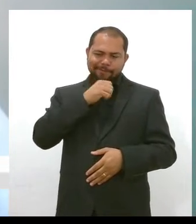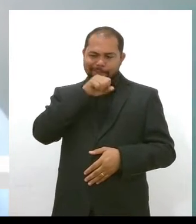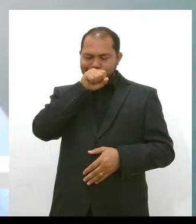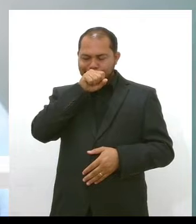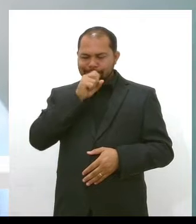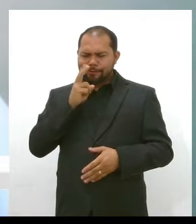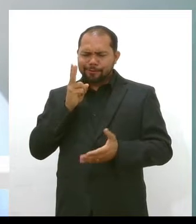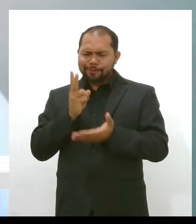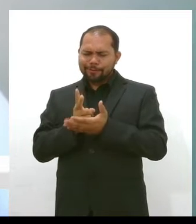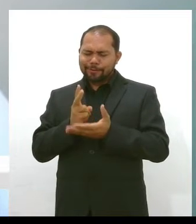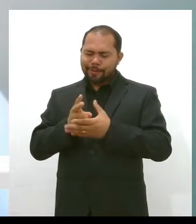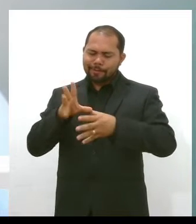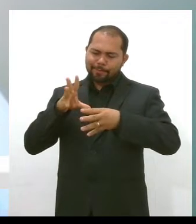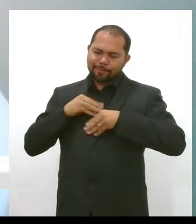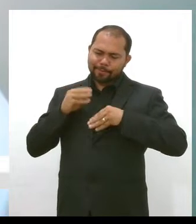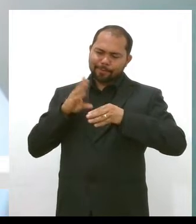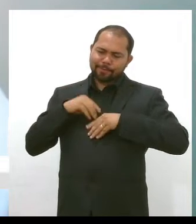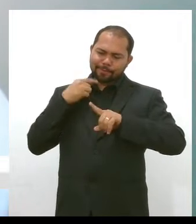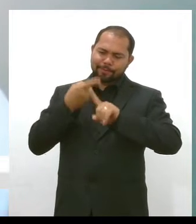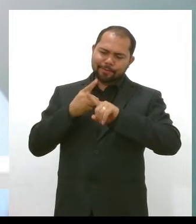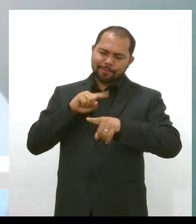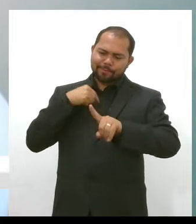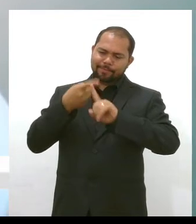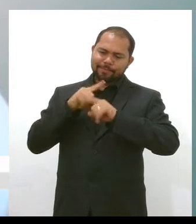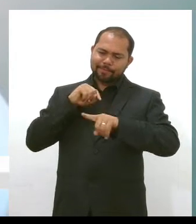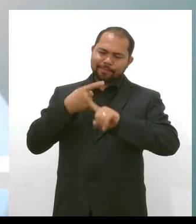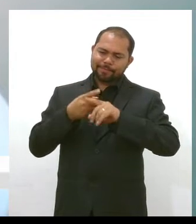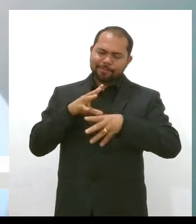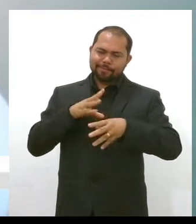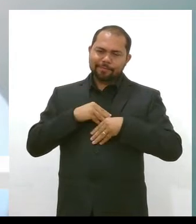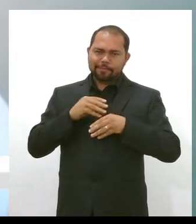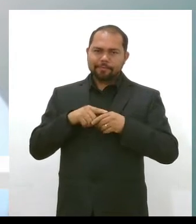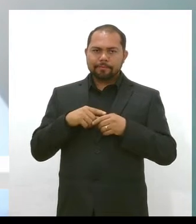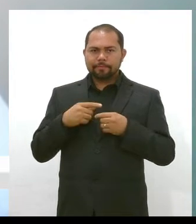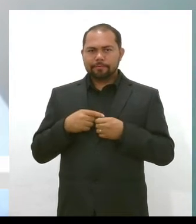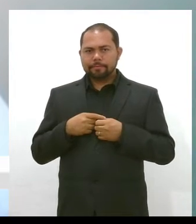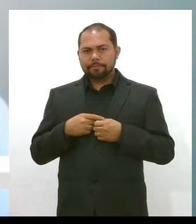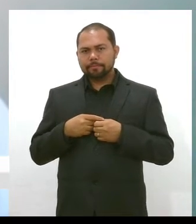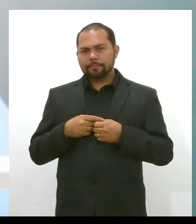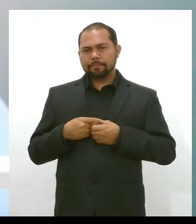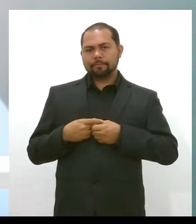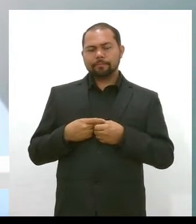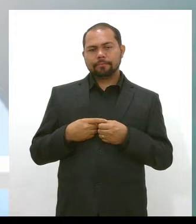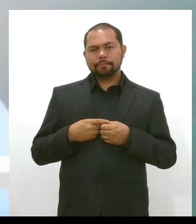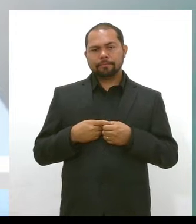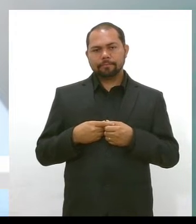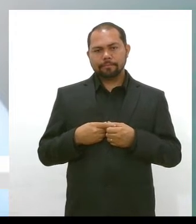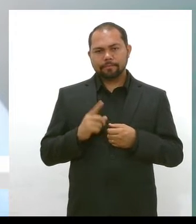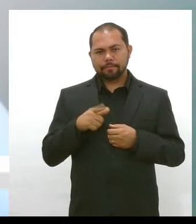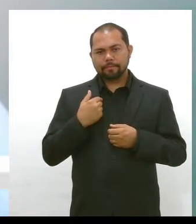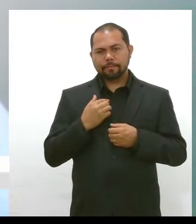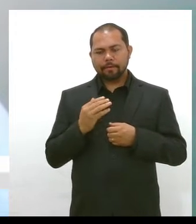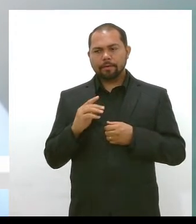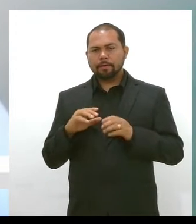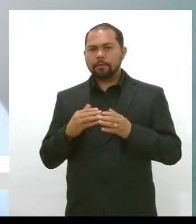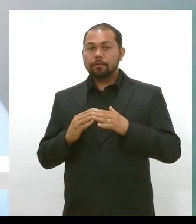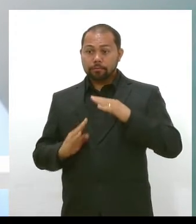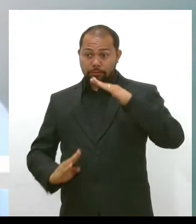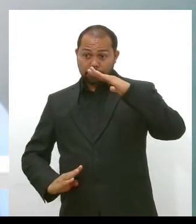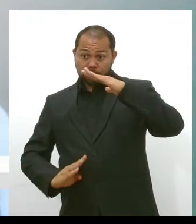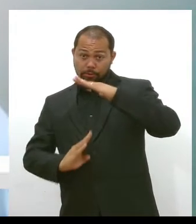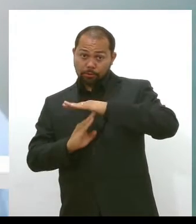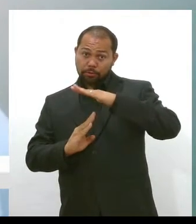as pessoas. Eu não posso nem dizer que nós atingimos uma capacidade máxima,